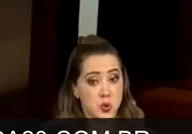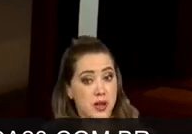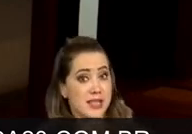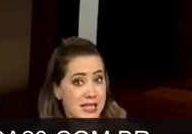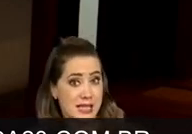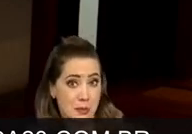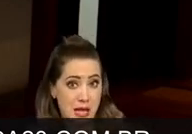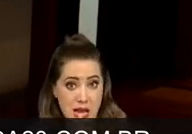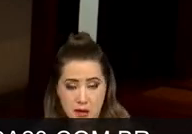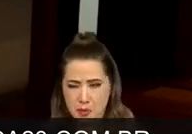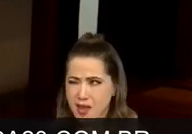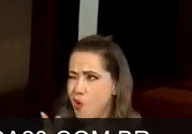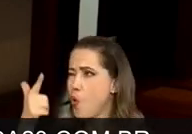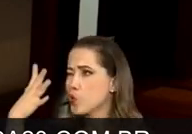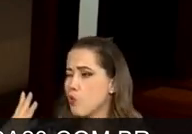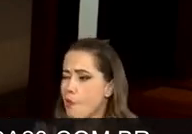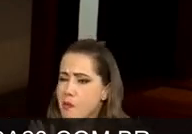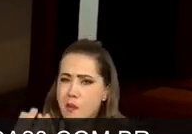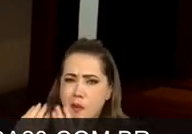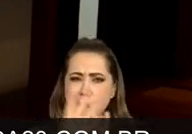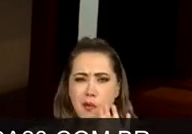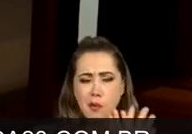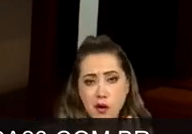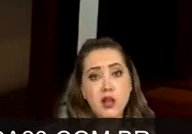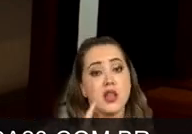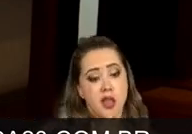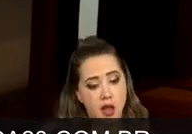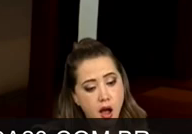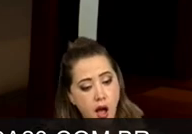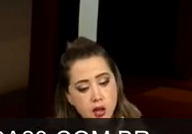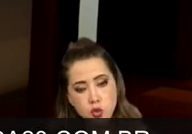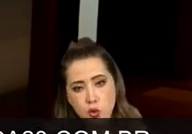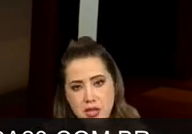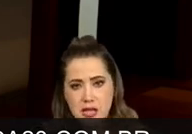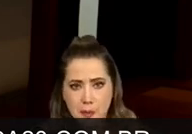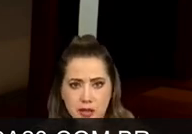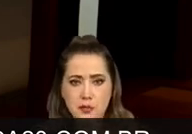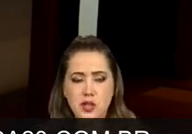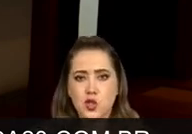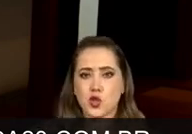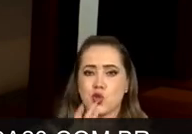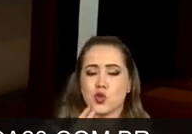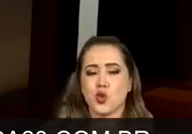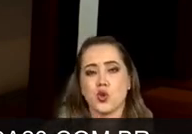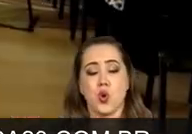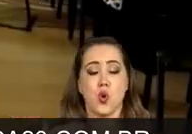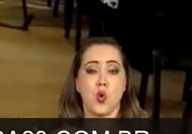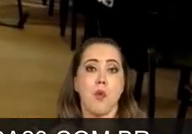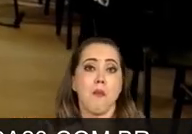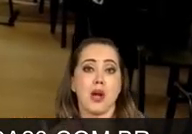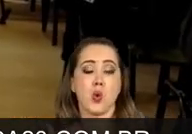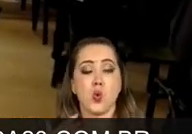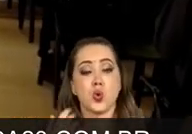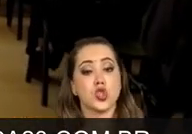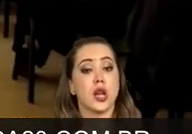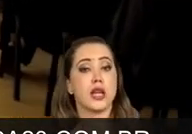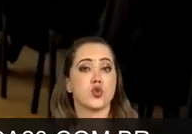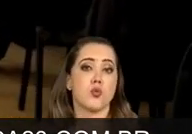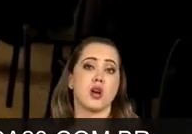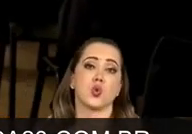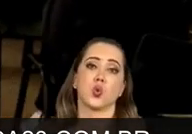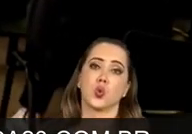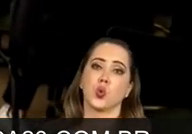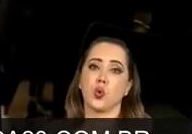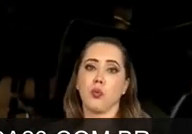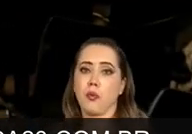e pouco antes de iniciar a pandemia Nós demos início à criação da rede de banco de leite humano do brix um evento no Rio reuniu